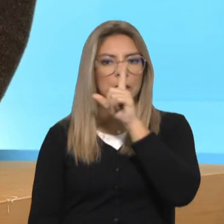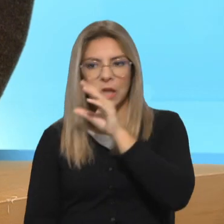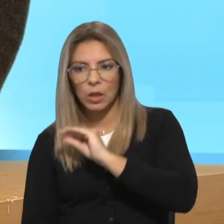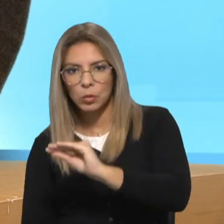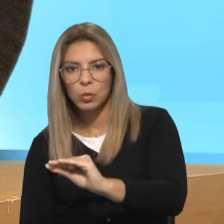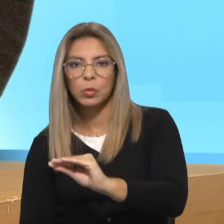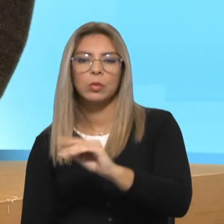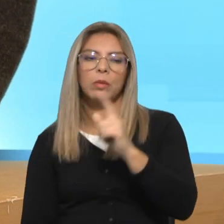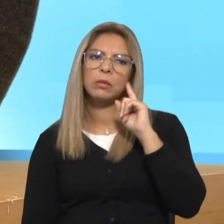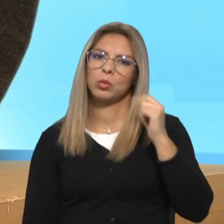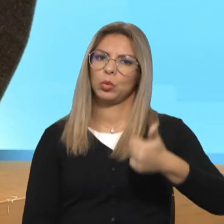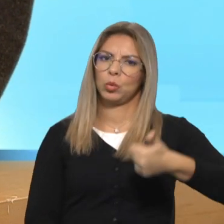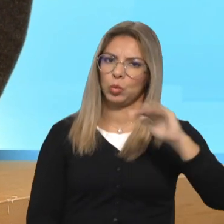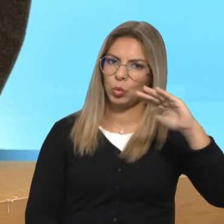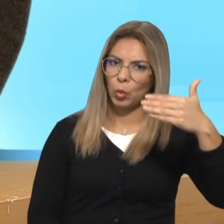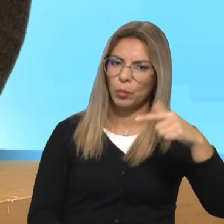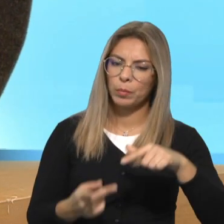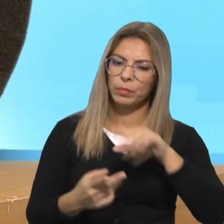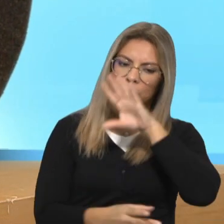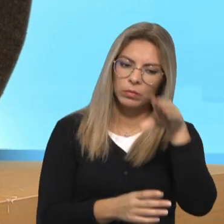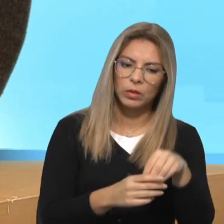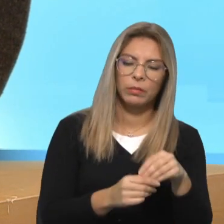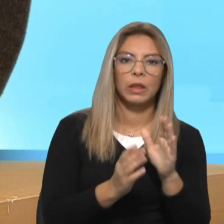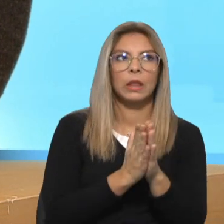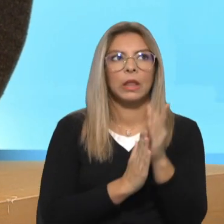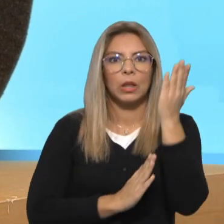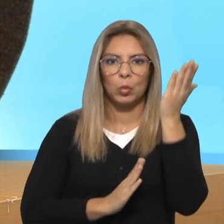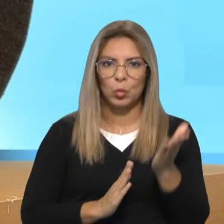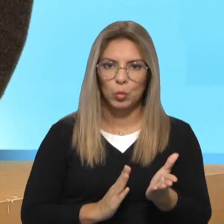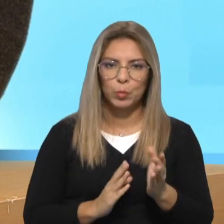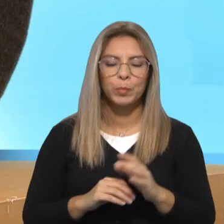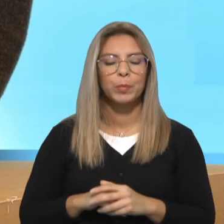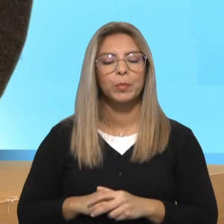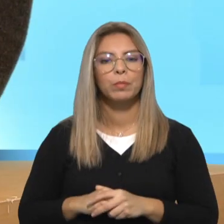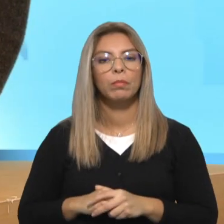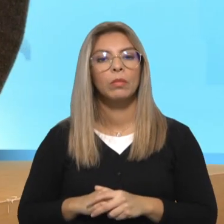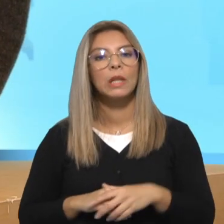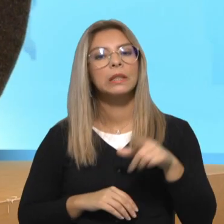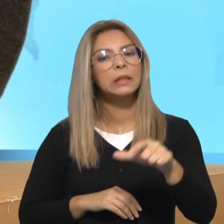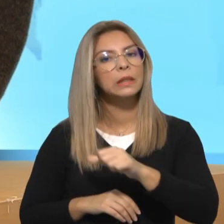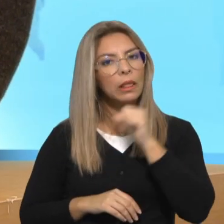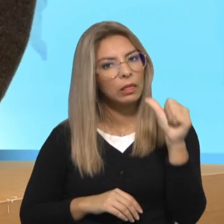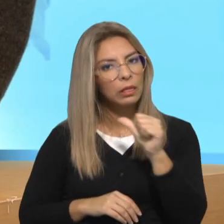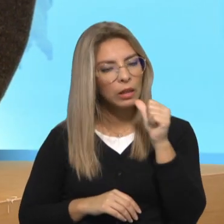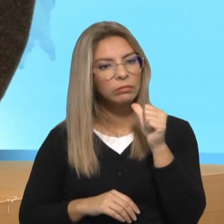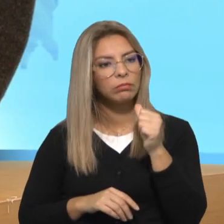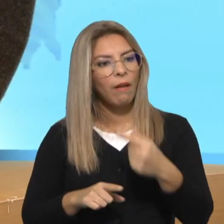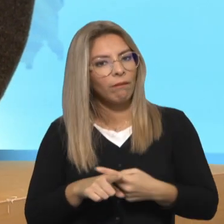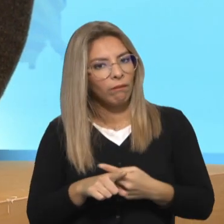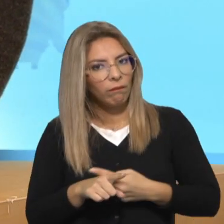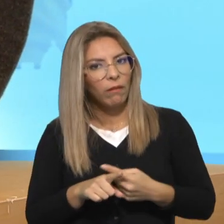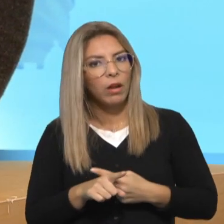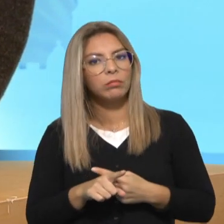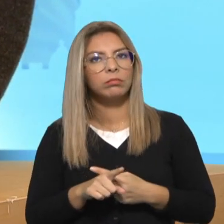coisa preciosa para entrar na intimidade com Deus. Mas, de facto, a emoção, esta questão da